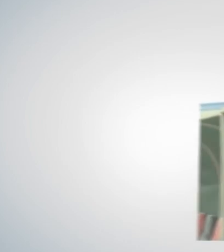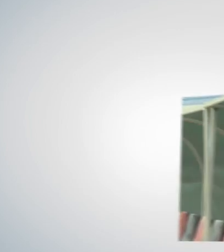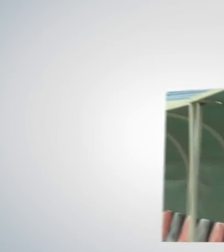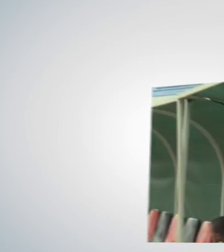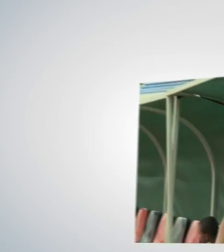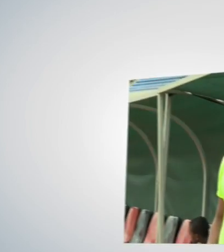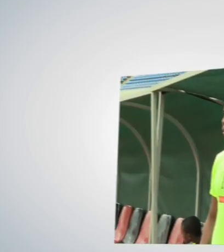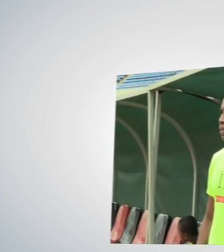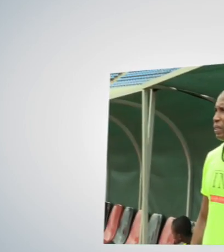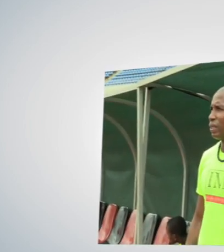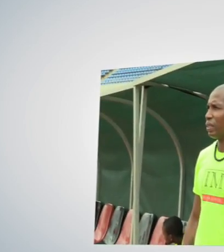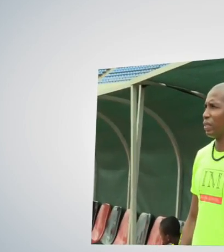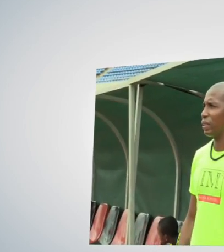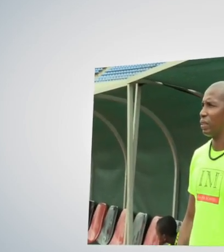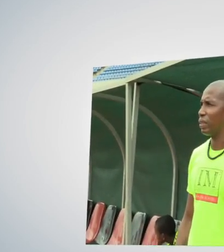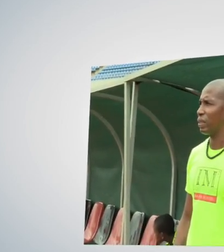inclusiva.